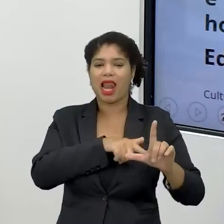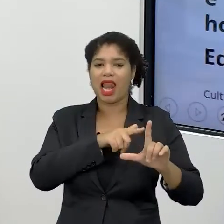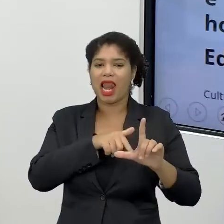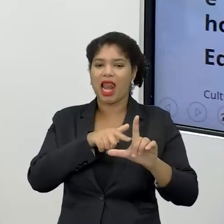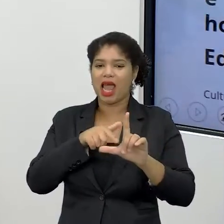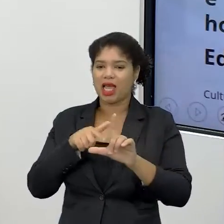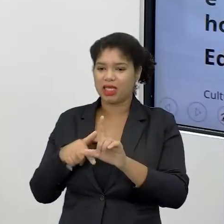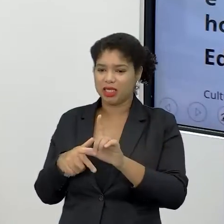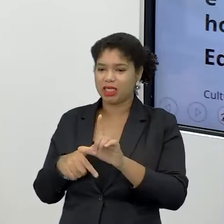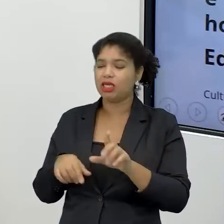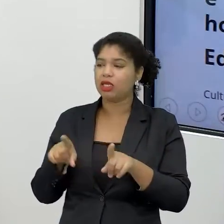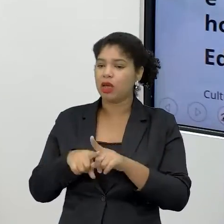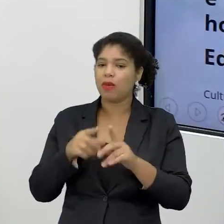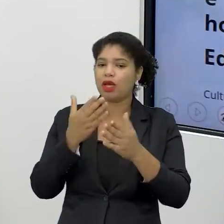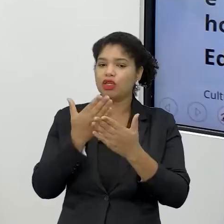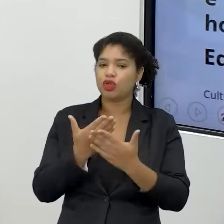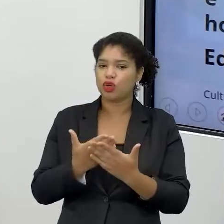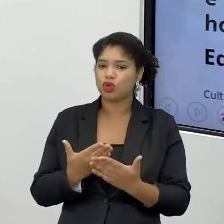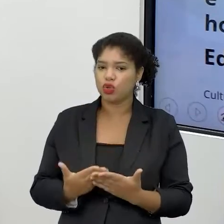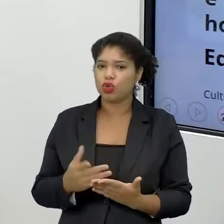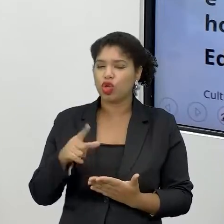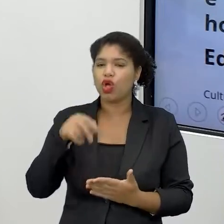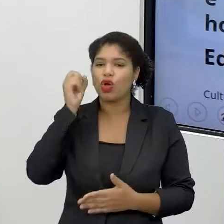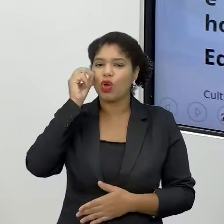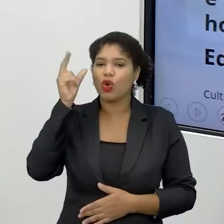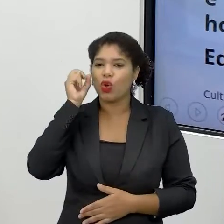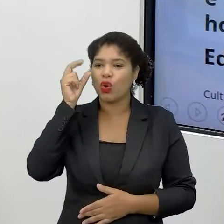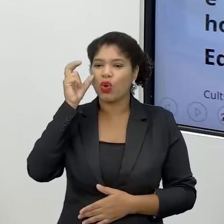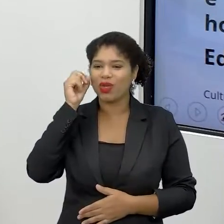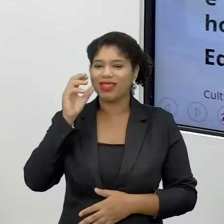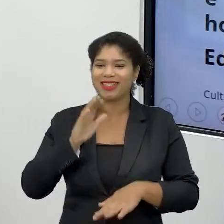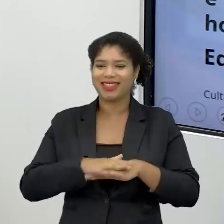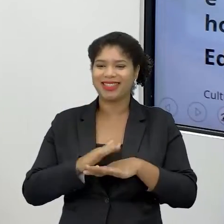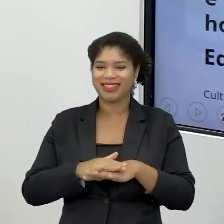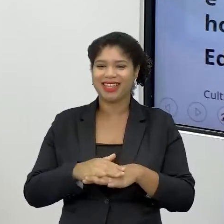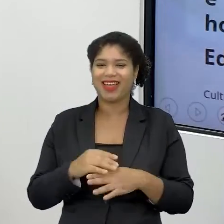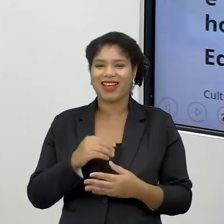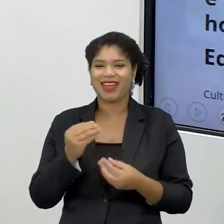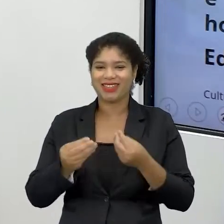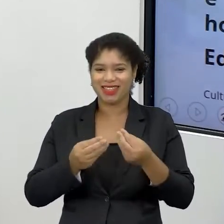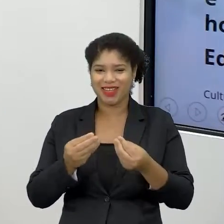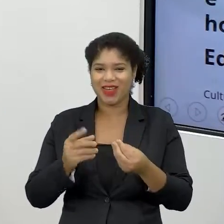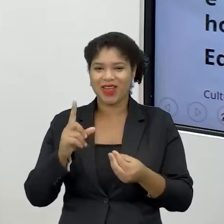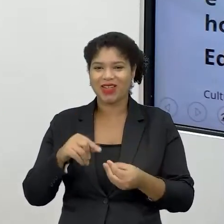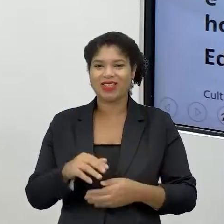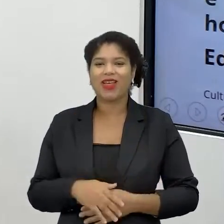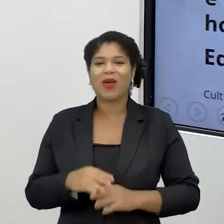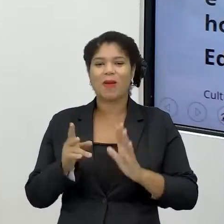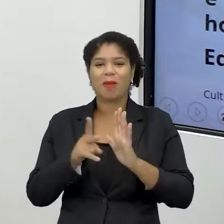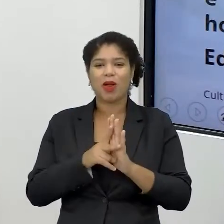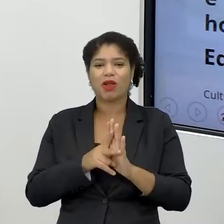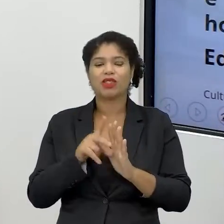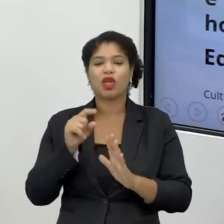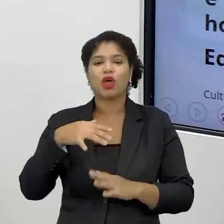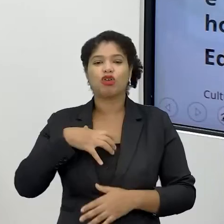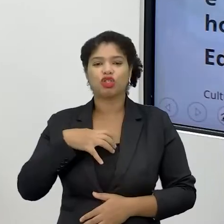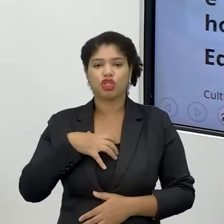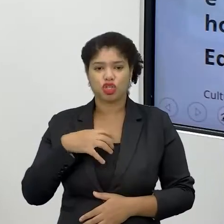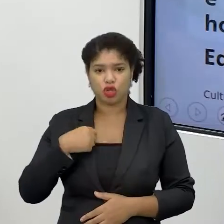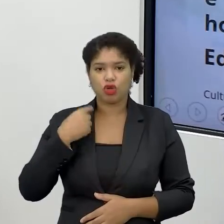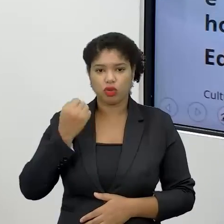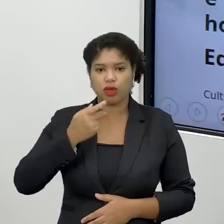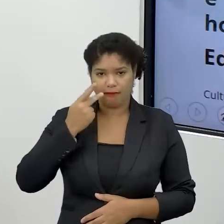também estudam como a cultura é traduzida? Tipo, em livros ou pela própria maneira com que a